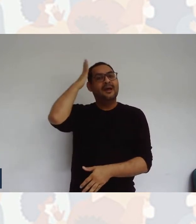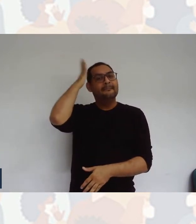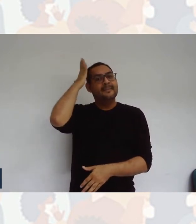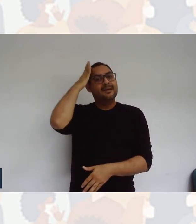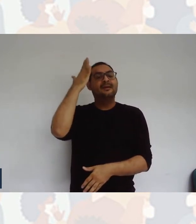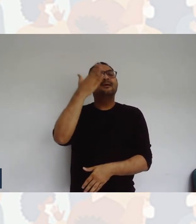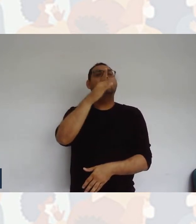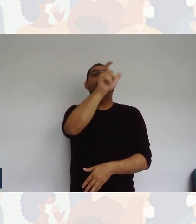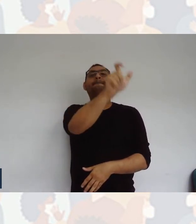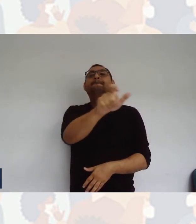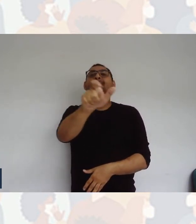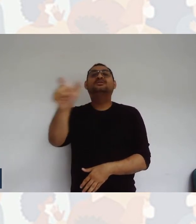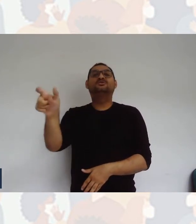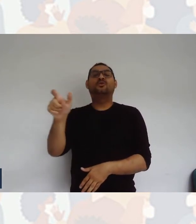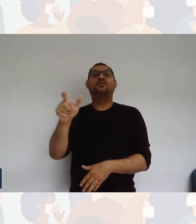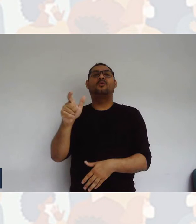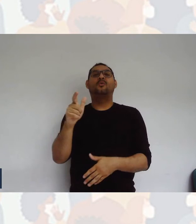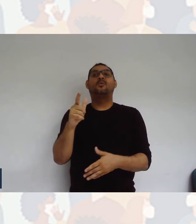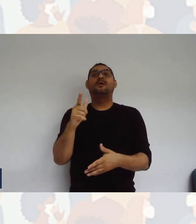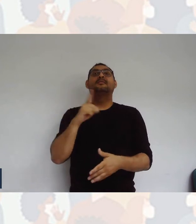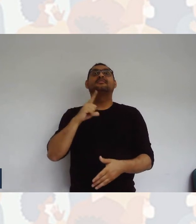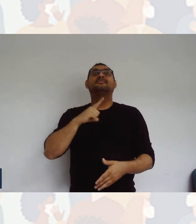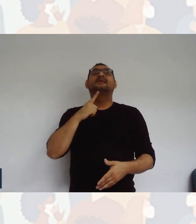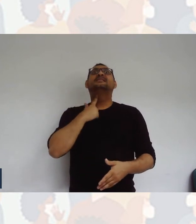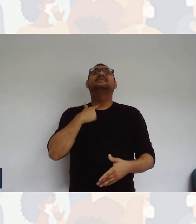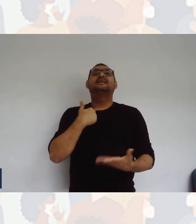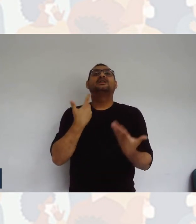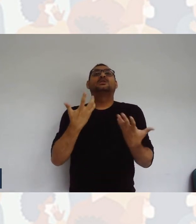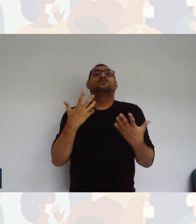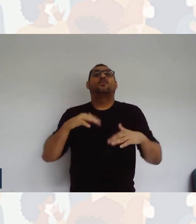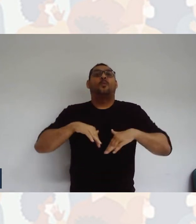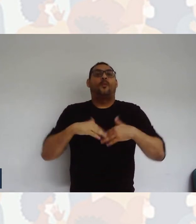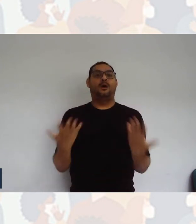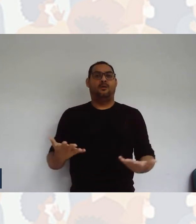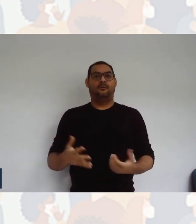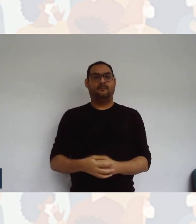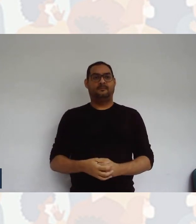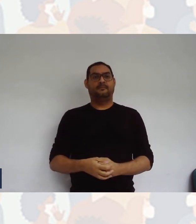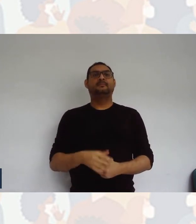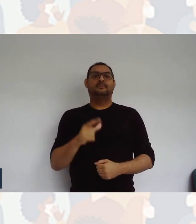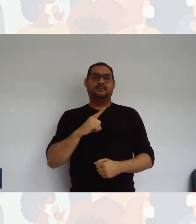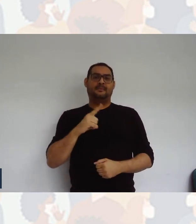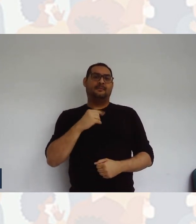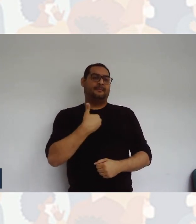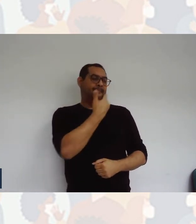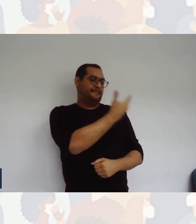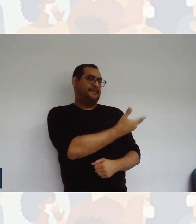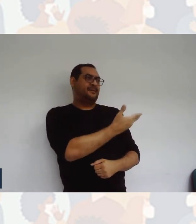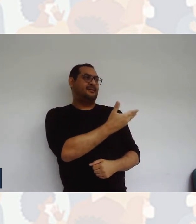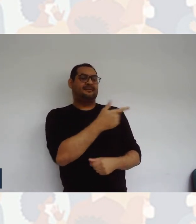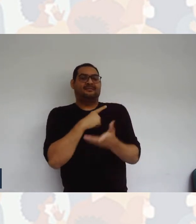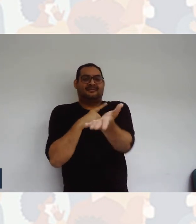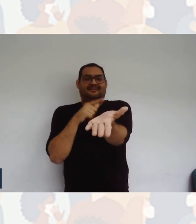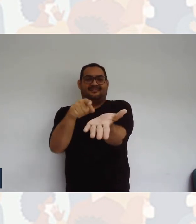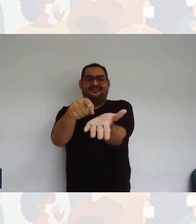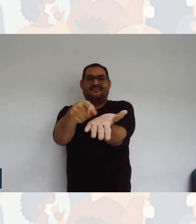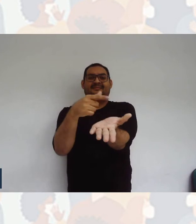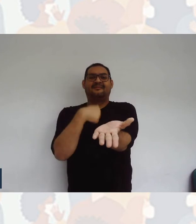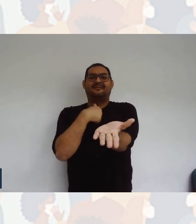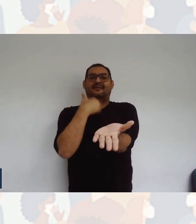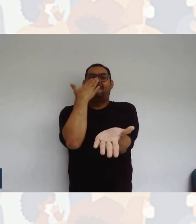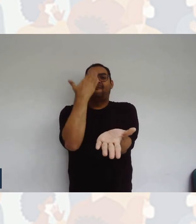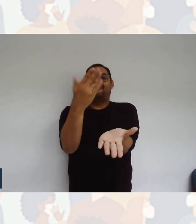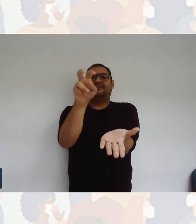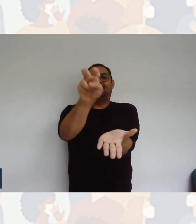fazemos... O que me interessa atualmente, e minha colega aqui na minha frente, é essas